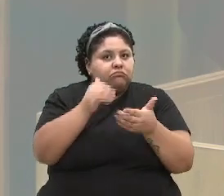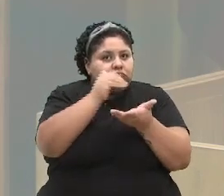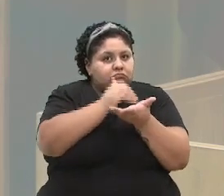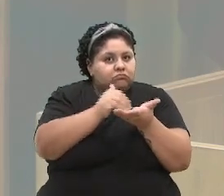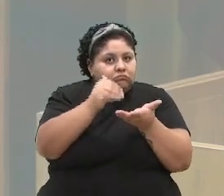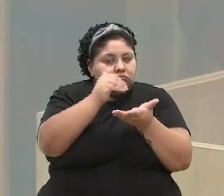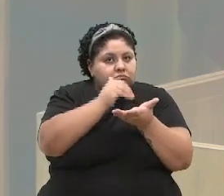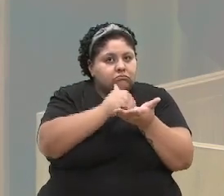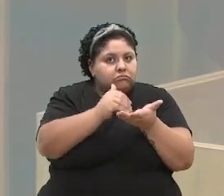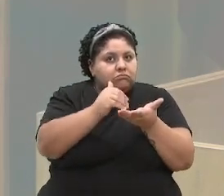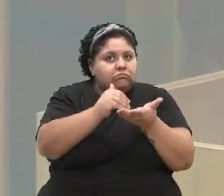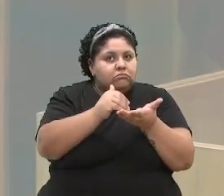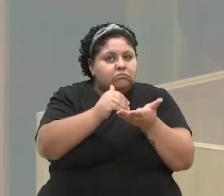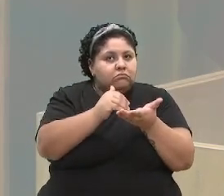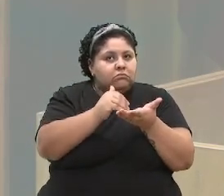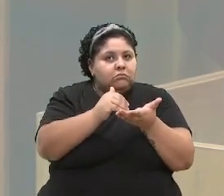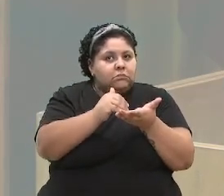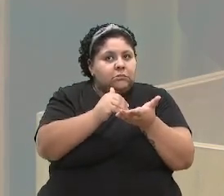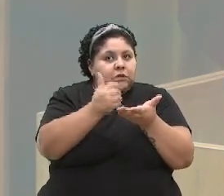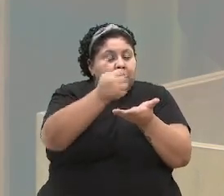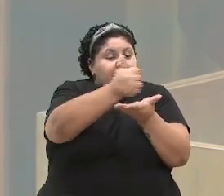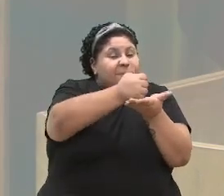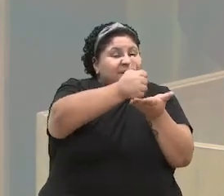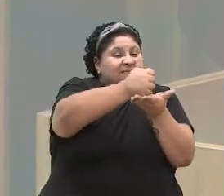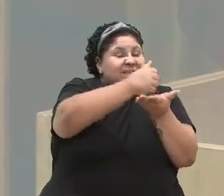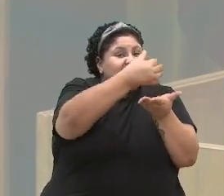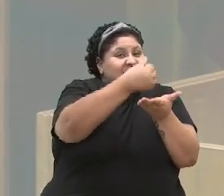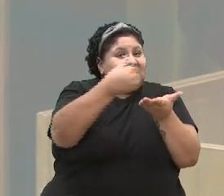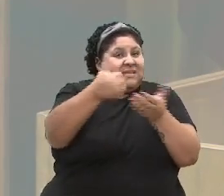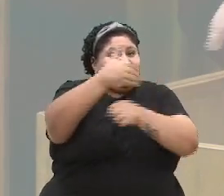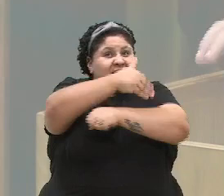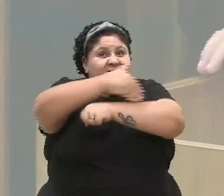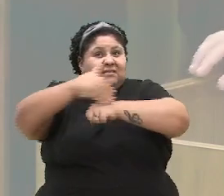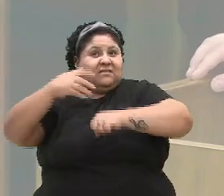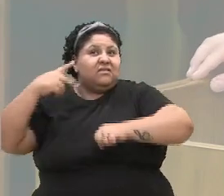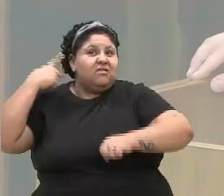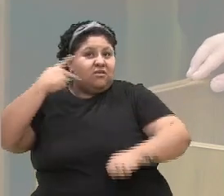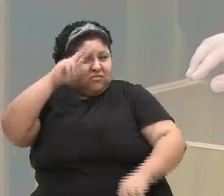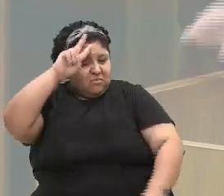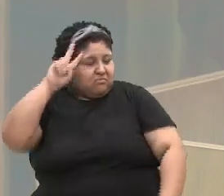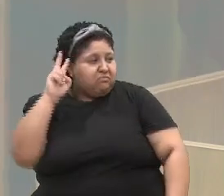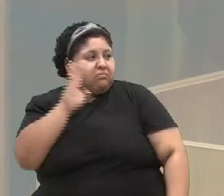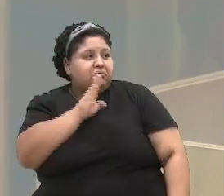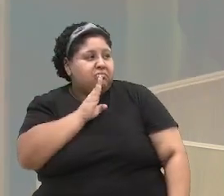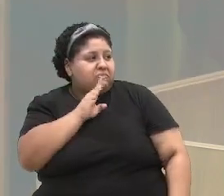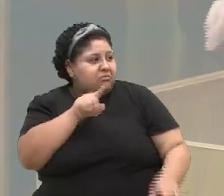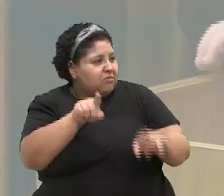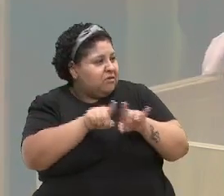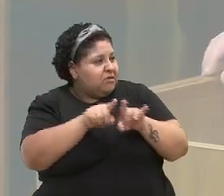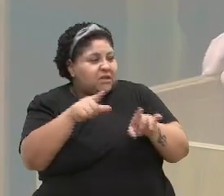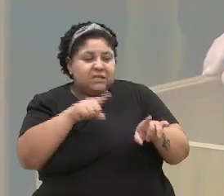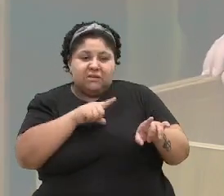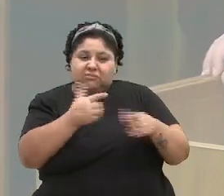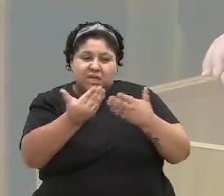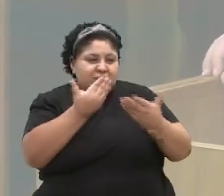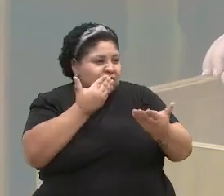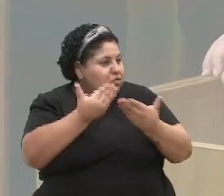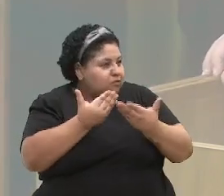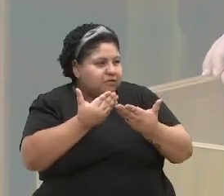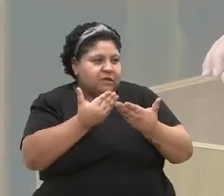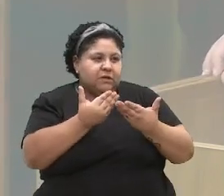da 66 Rua. O ex-vereador conhece o Solete. Não há dúvida enquanto seu